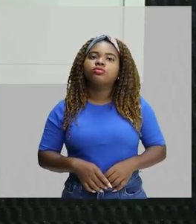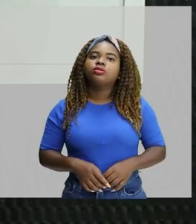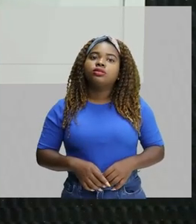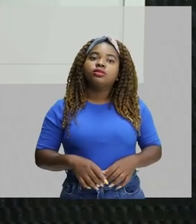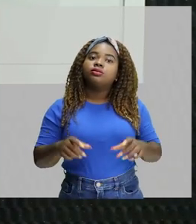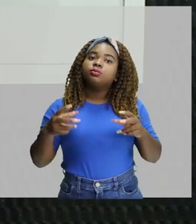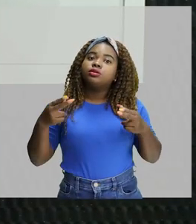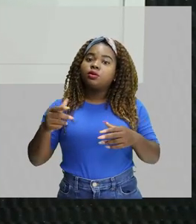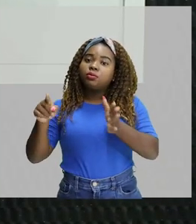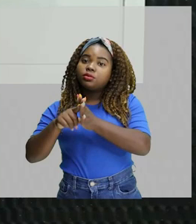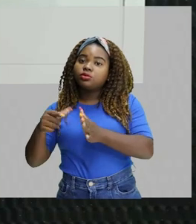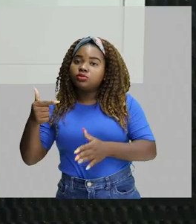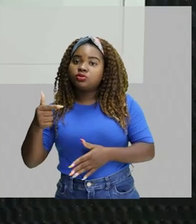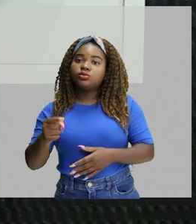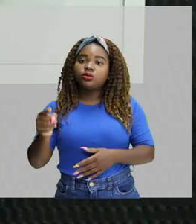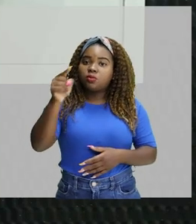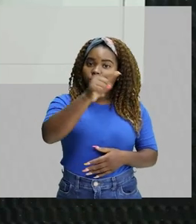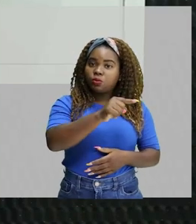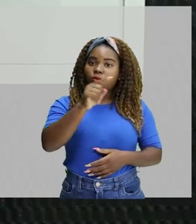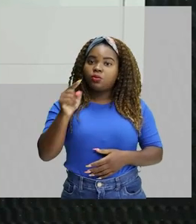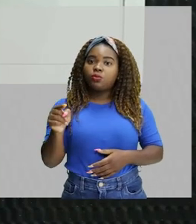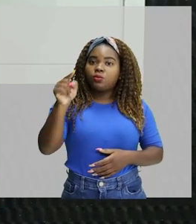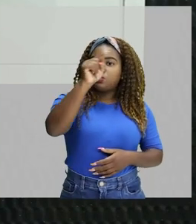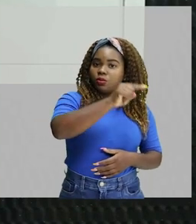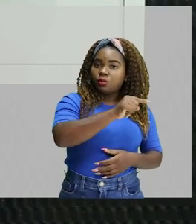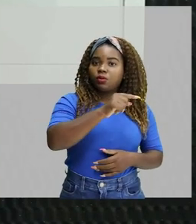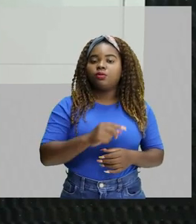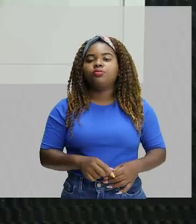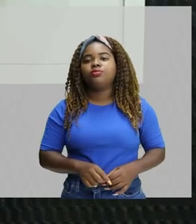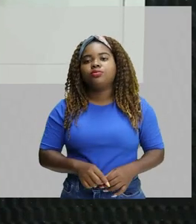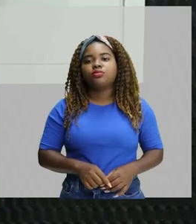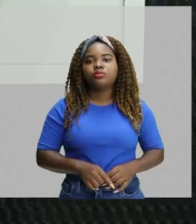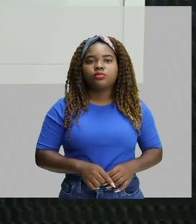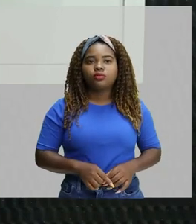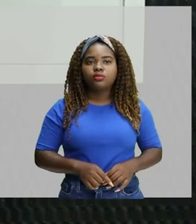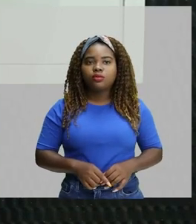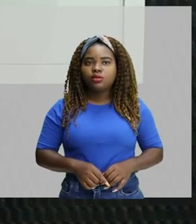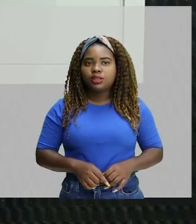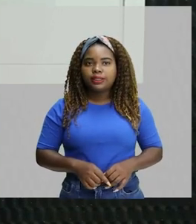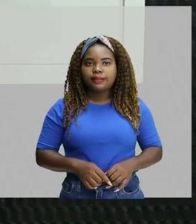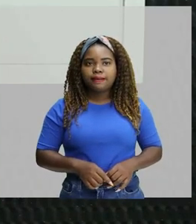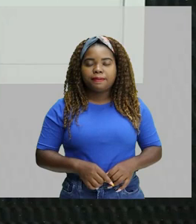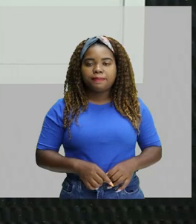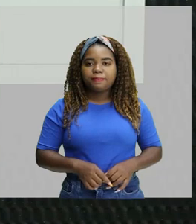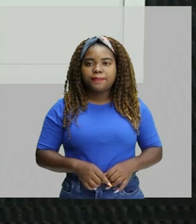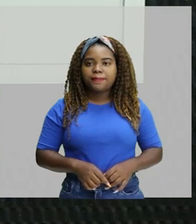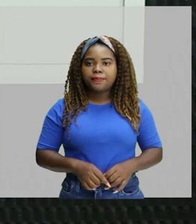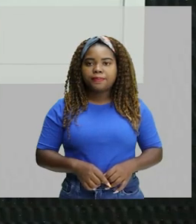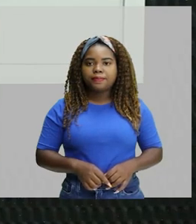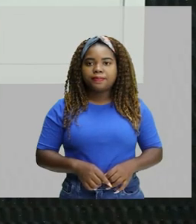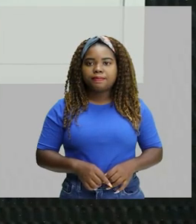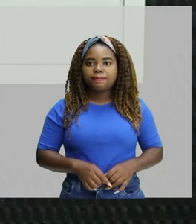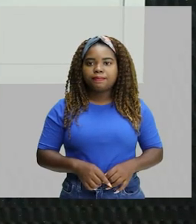-2 ó Vai Multiplicar pelo 1 Vai Multiplicar pelo -2x e Vai Multiplicar pelo X